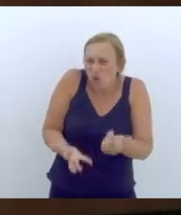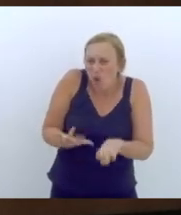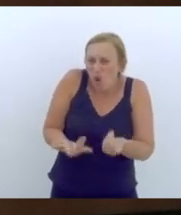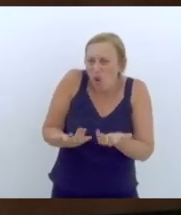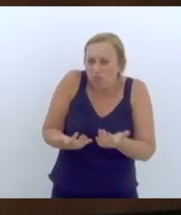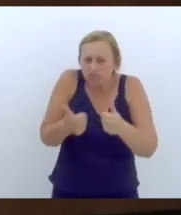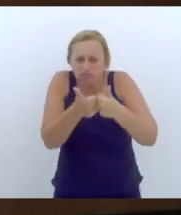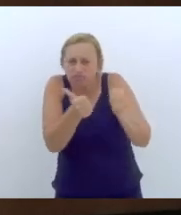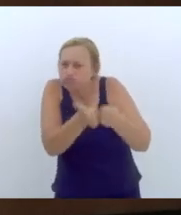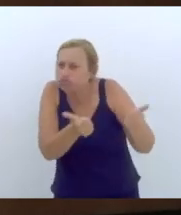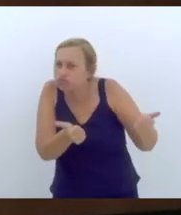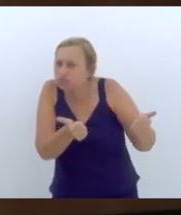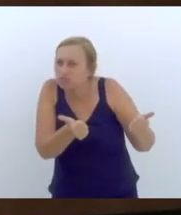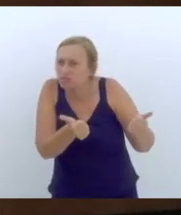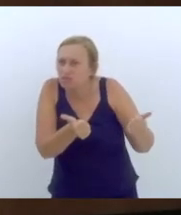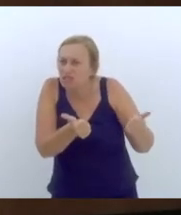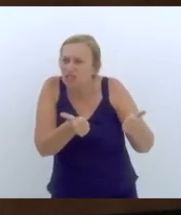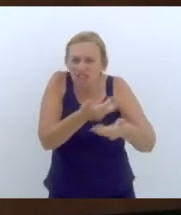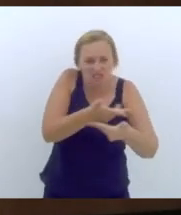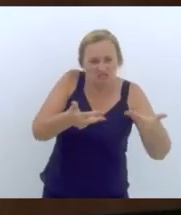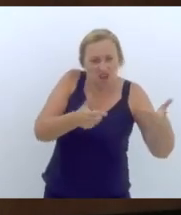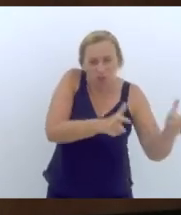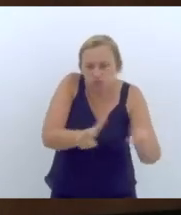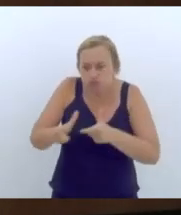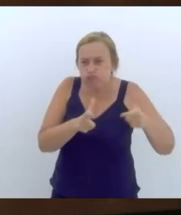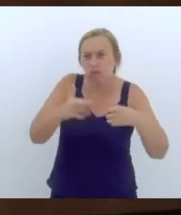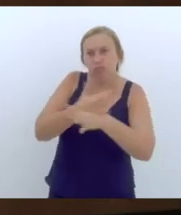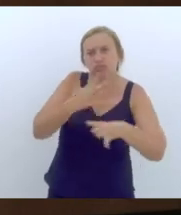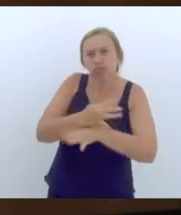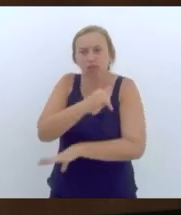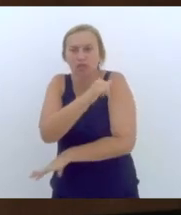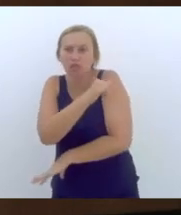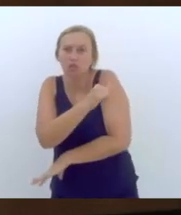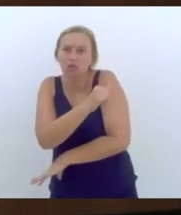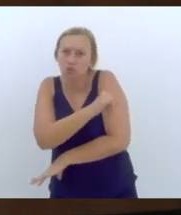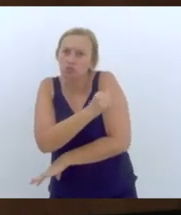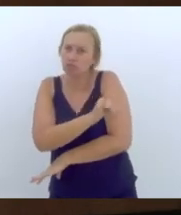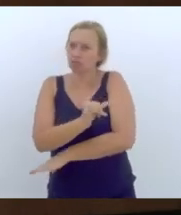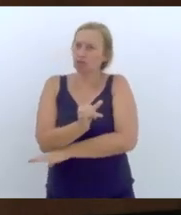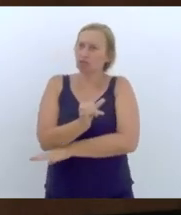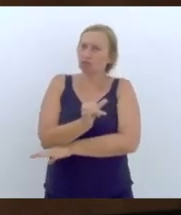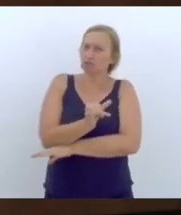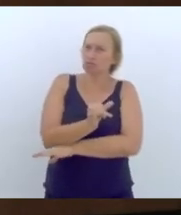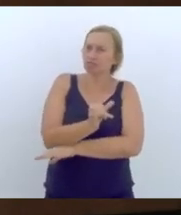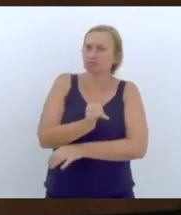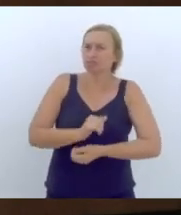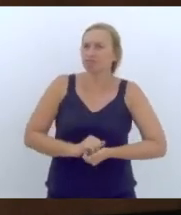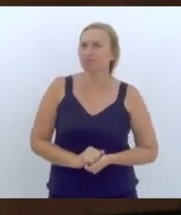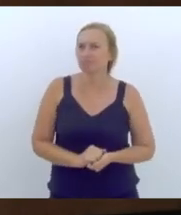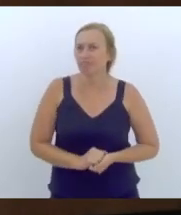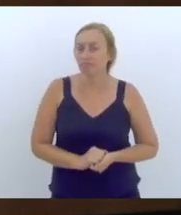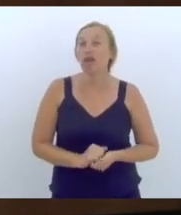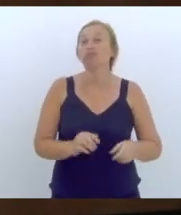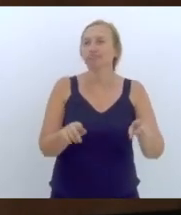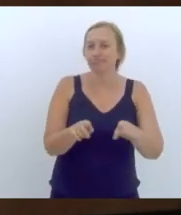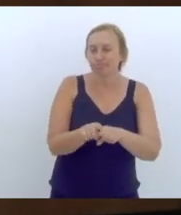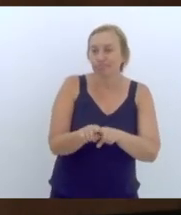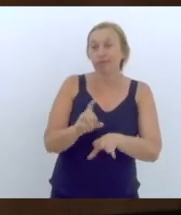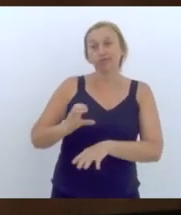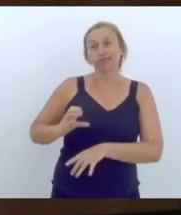nos ônibus, em vários lugares da cidade do estado, vários lugares da cidade de Duque de